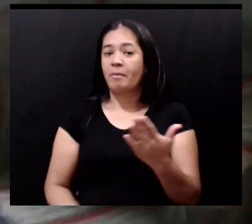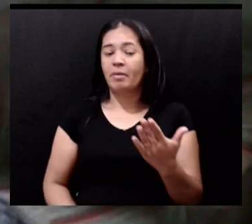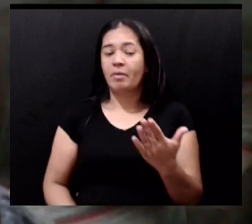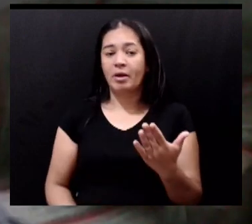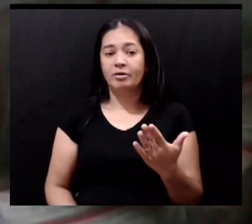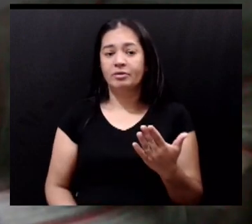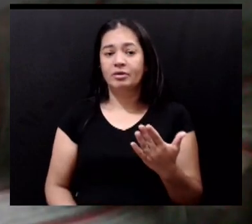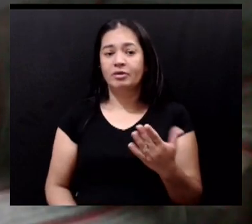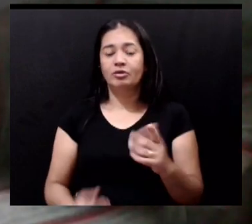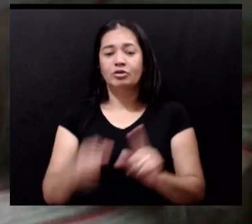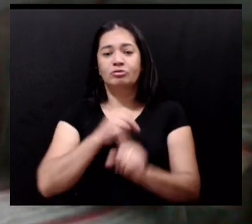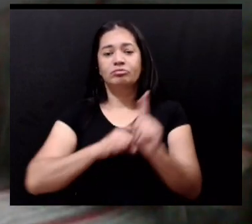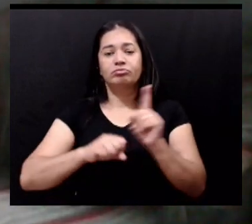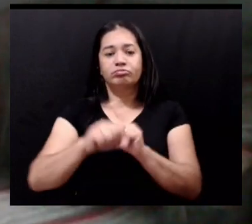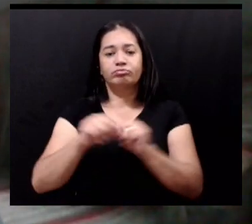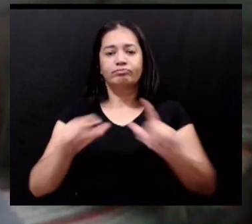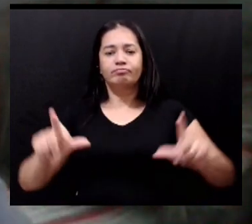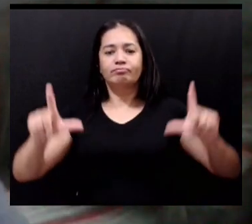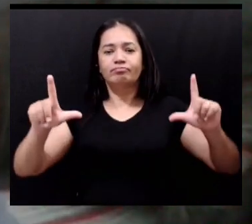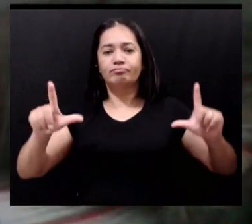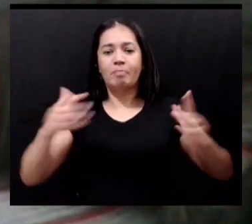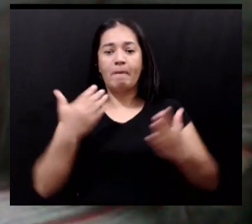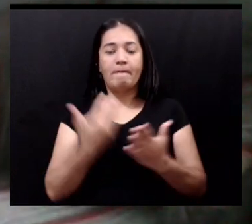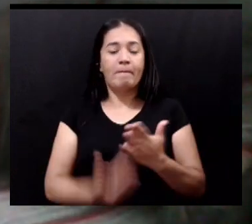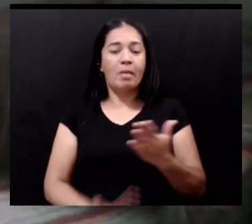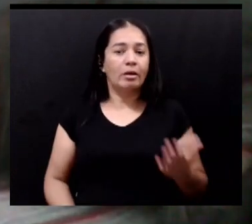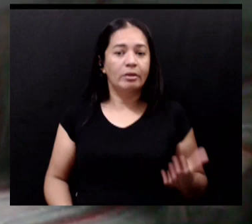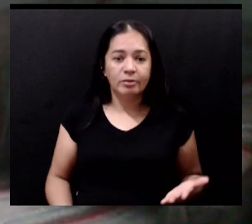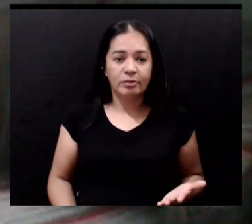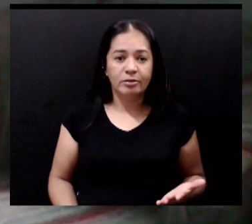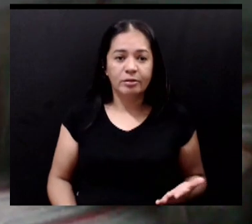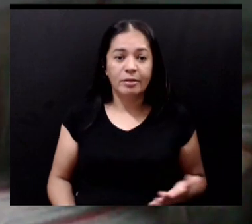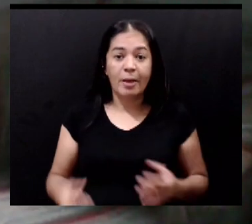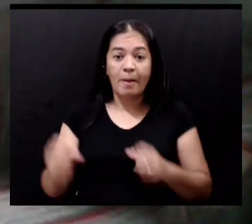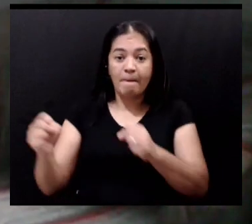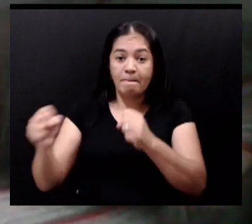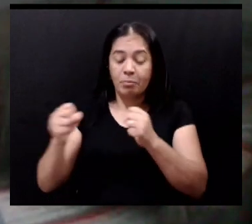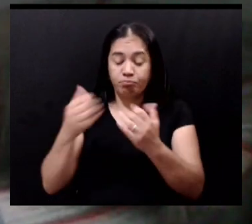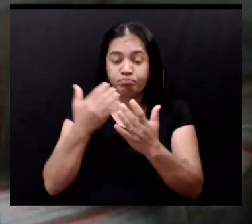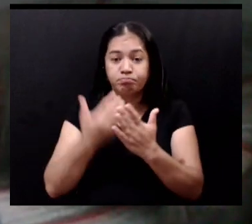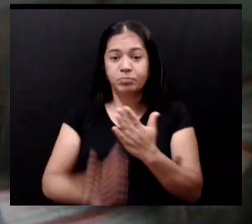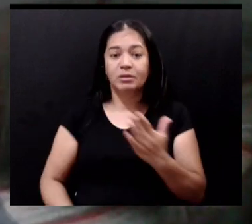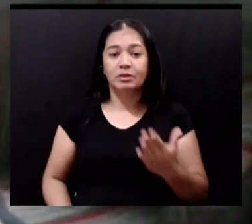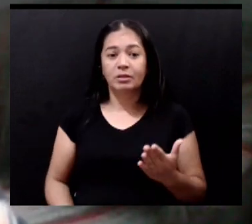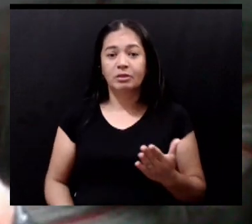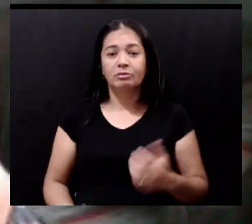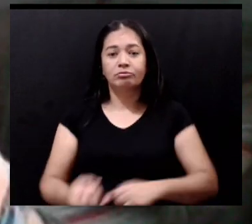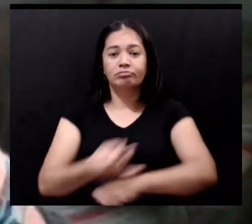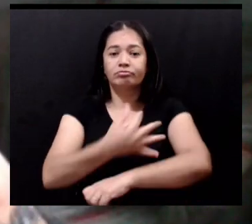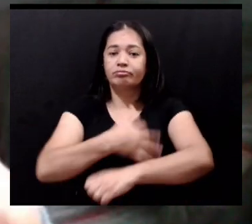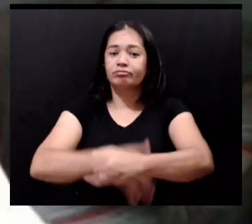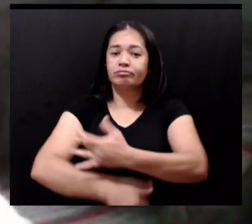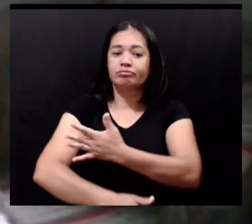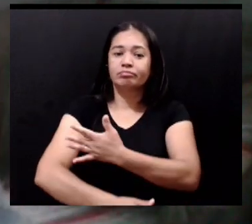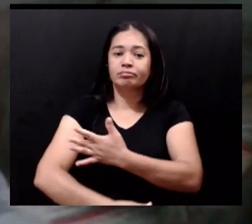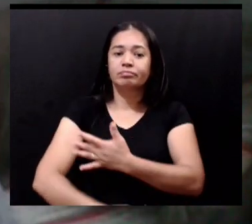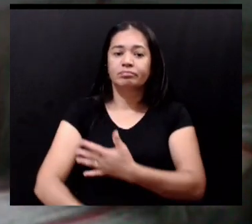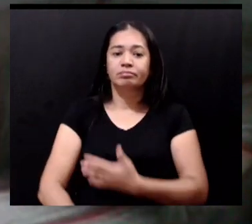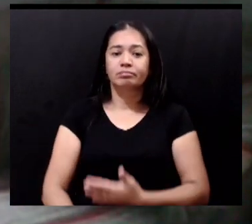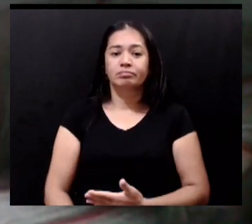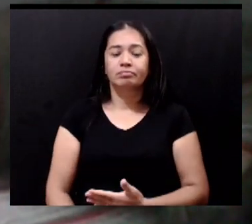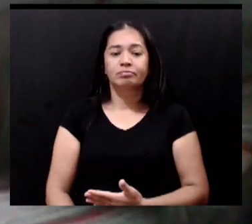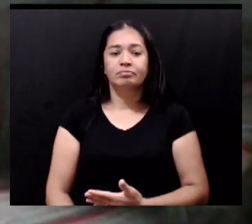social, a perda de potência emocional, essa perda